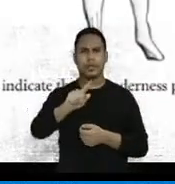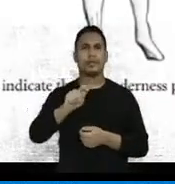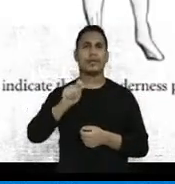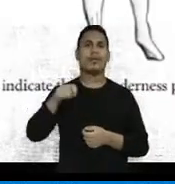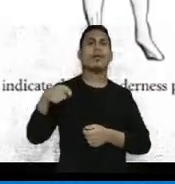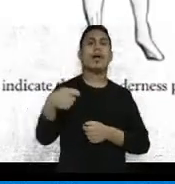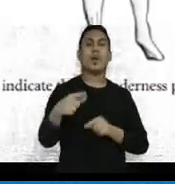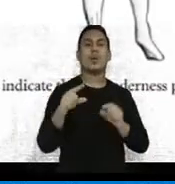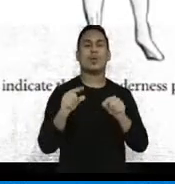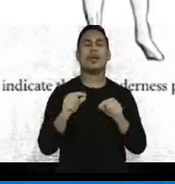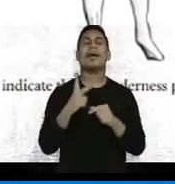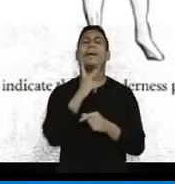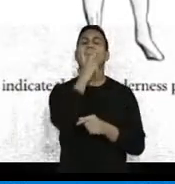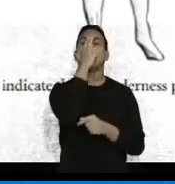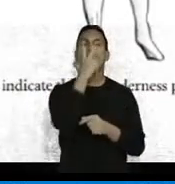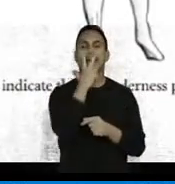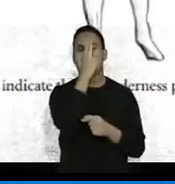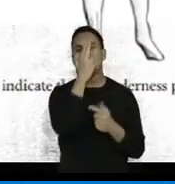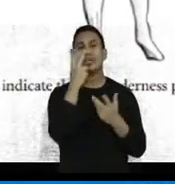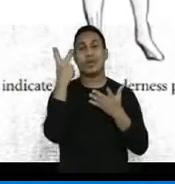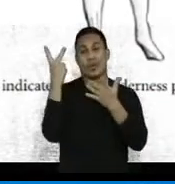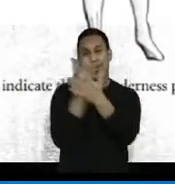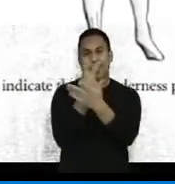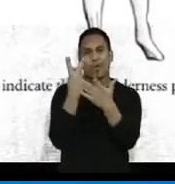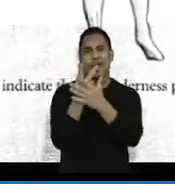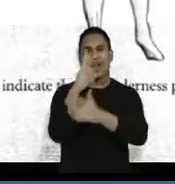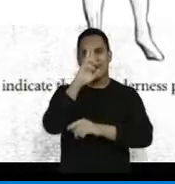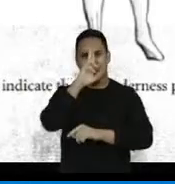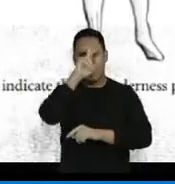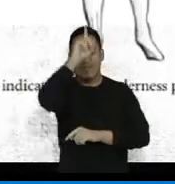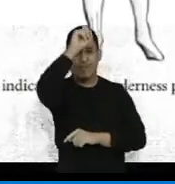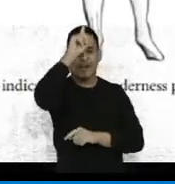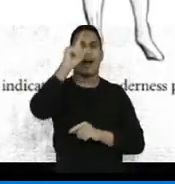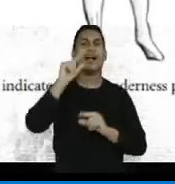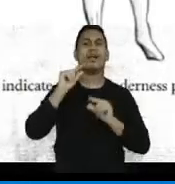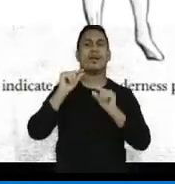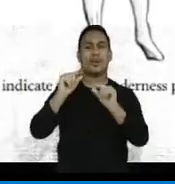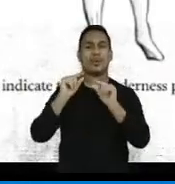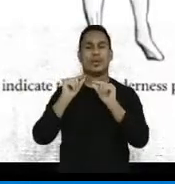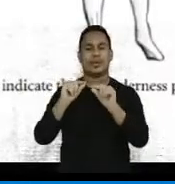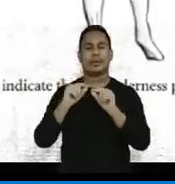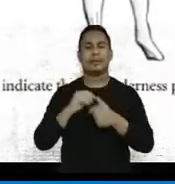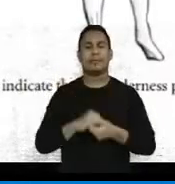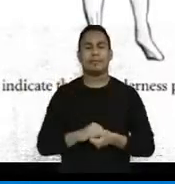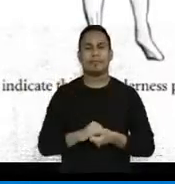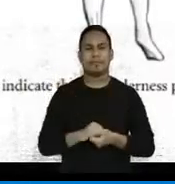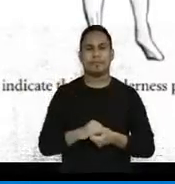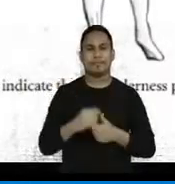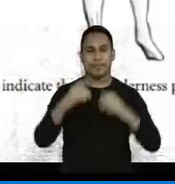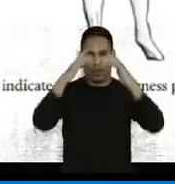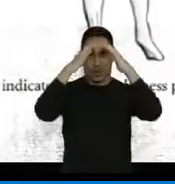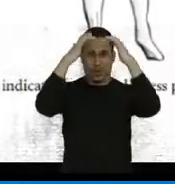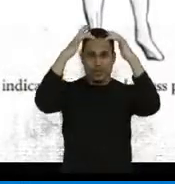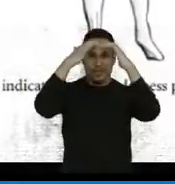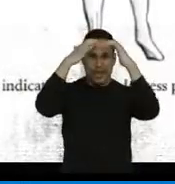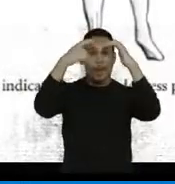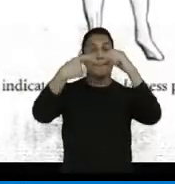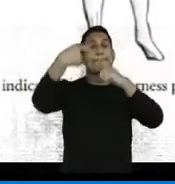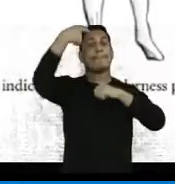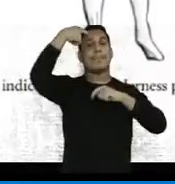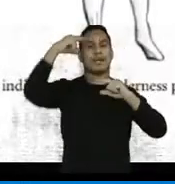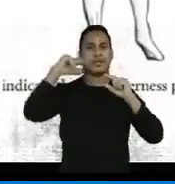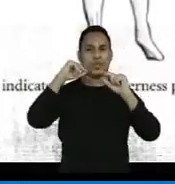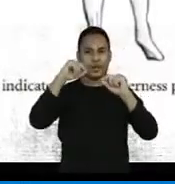a nossa periferia e o nosso cérebro. O nosso cérebro acha que houve uma batida, uma lesão, algum